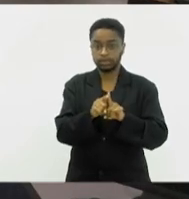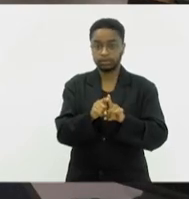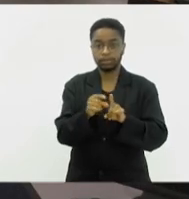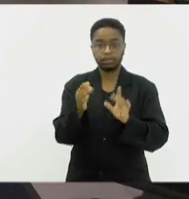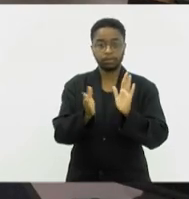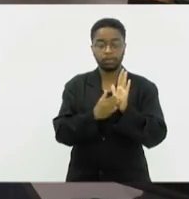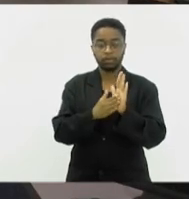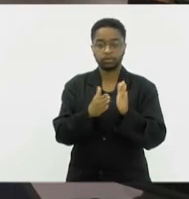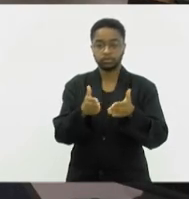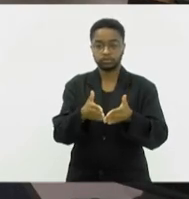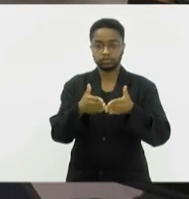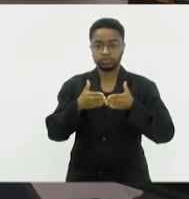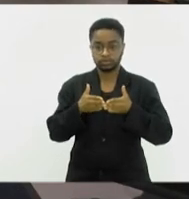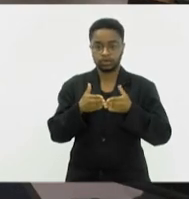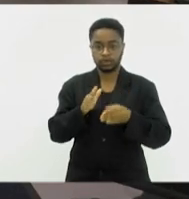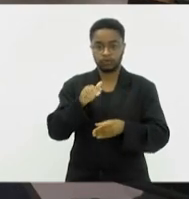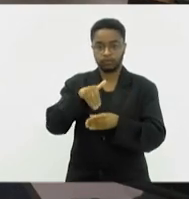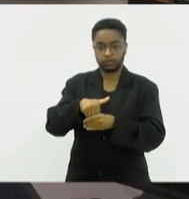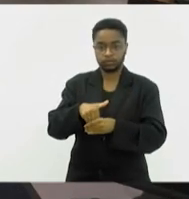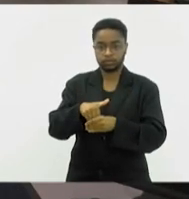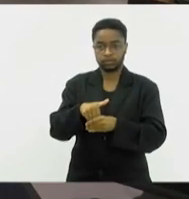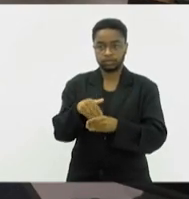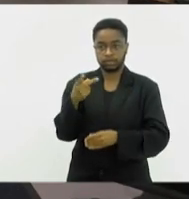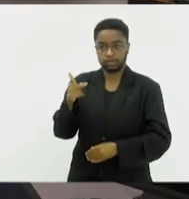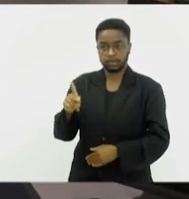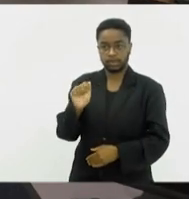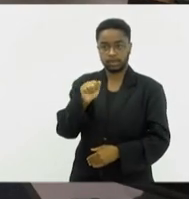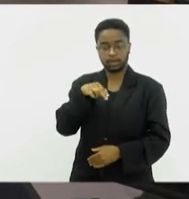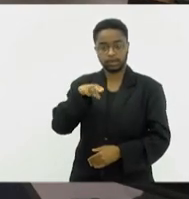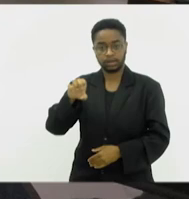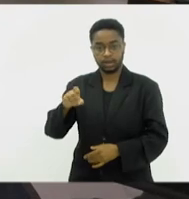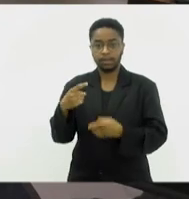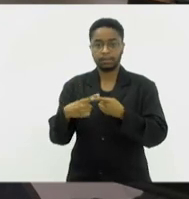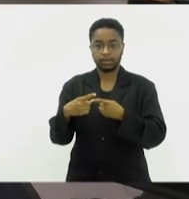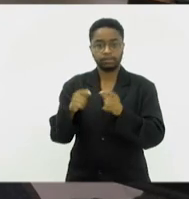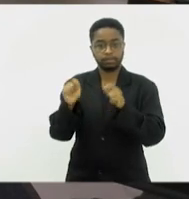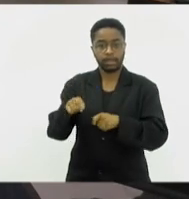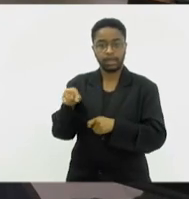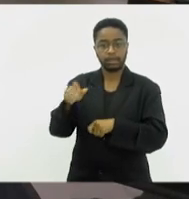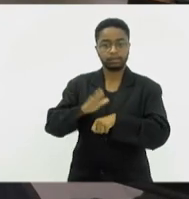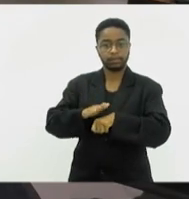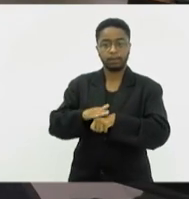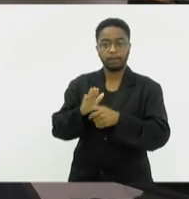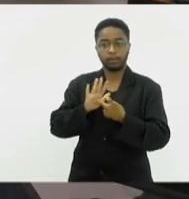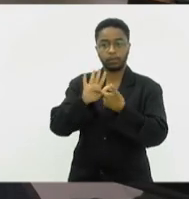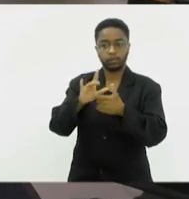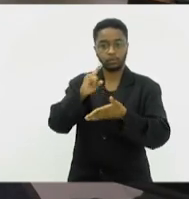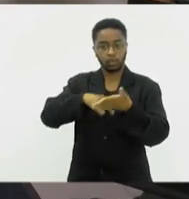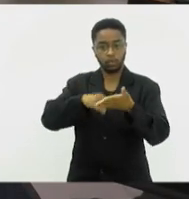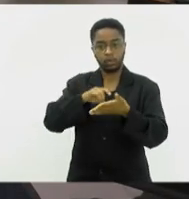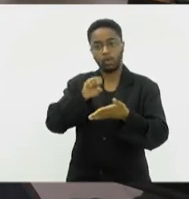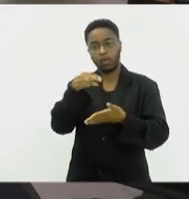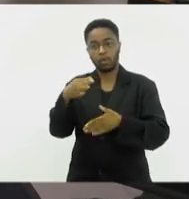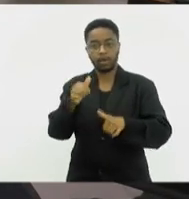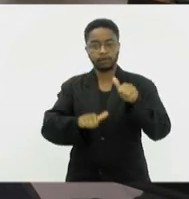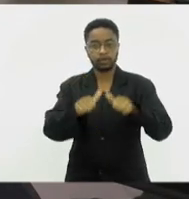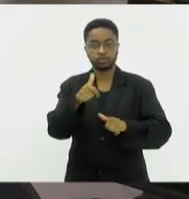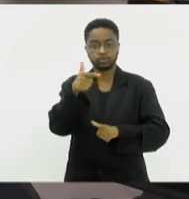suspensão da votação da senhorita Anne para que ela apresente os documentos ou faça a reavaliação do